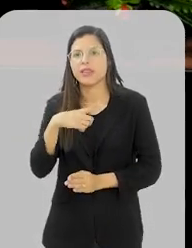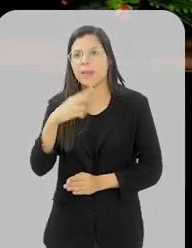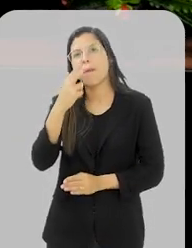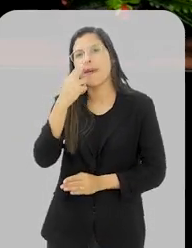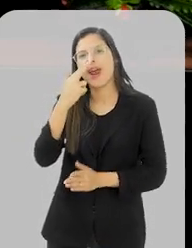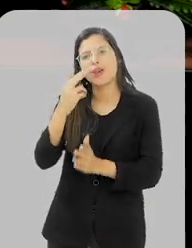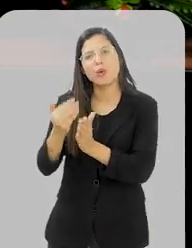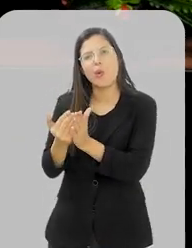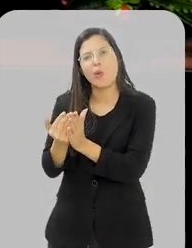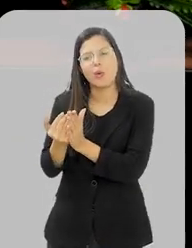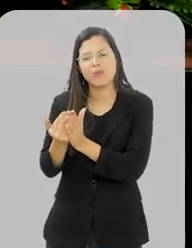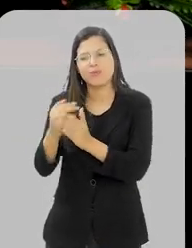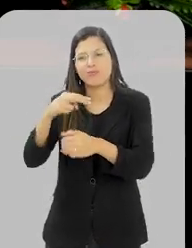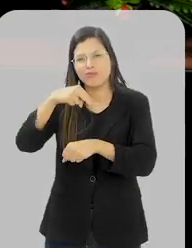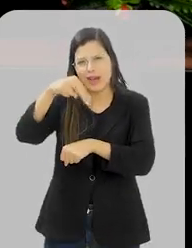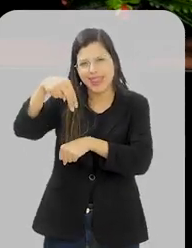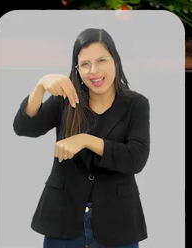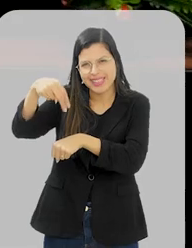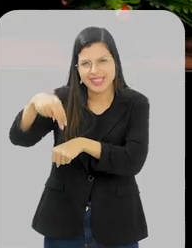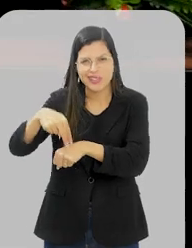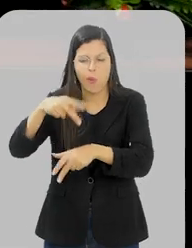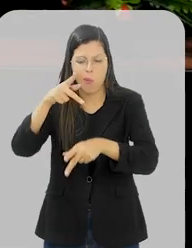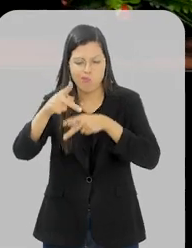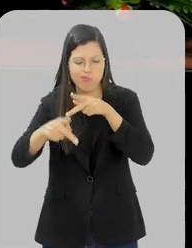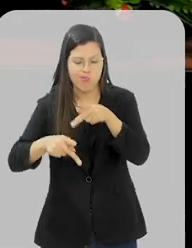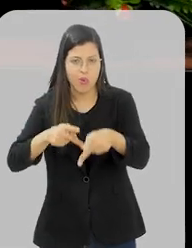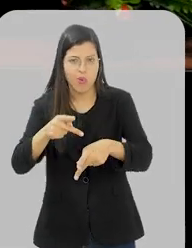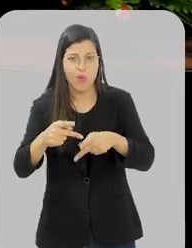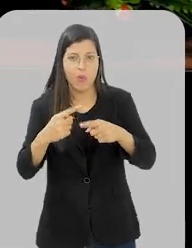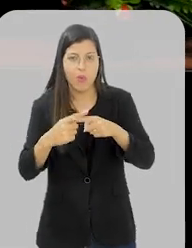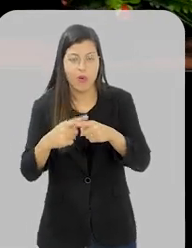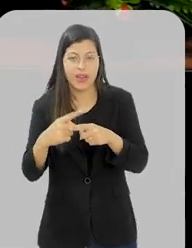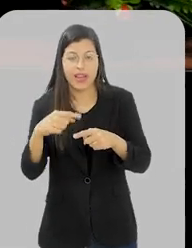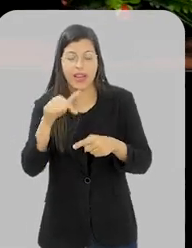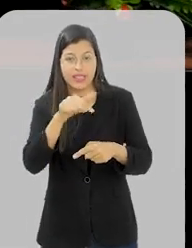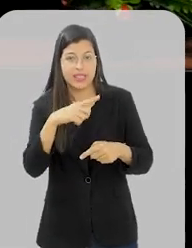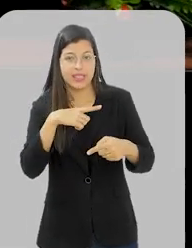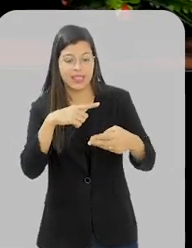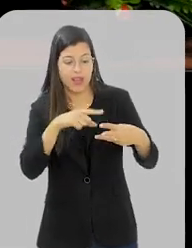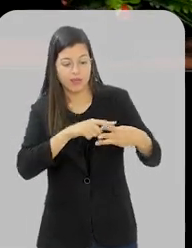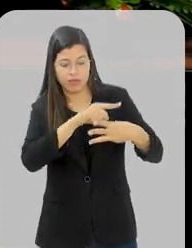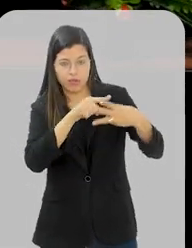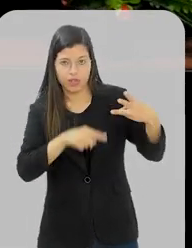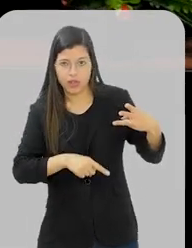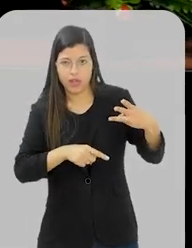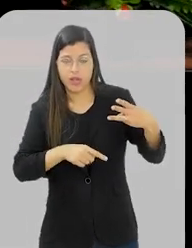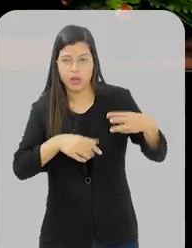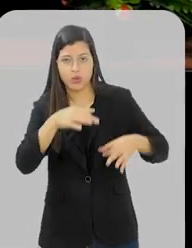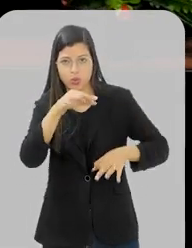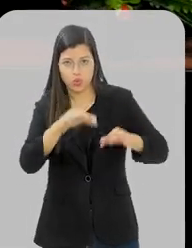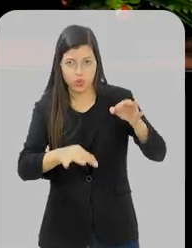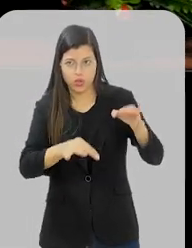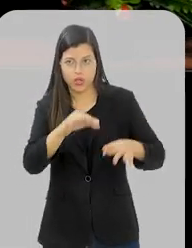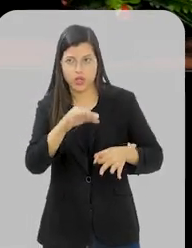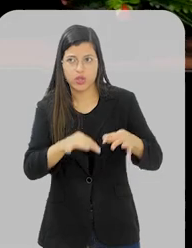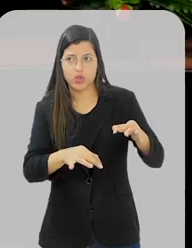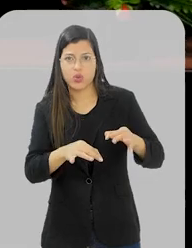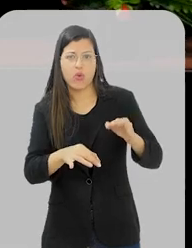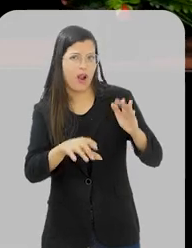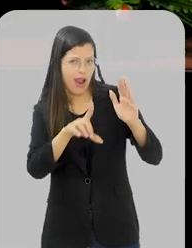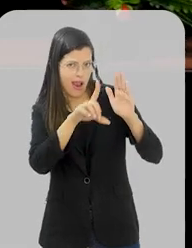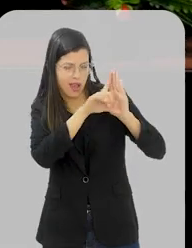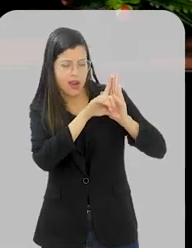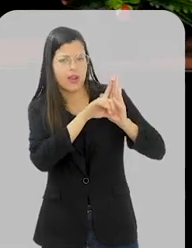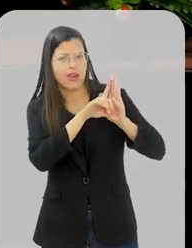estado Boo de um povo e uma nação por quê Porque ali você tem o arcabouço jurídico